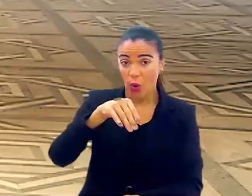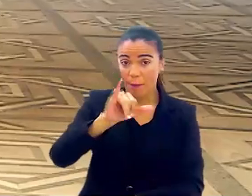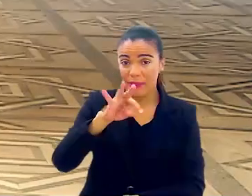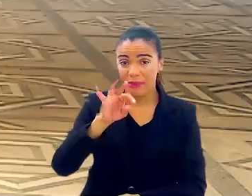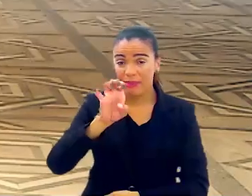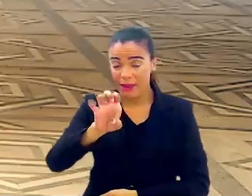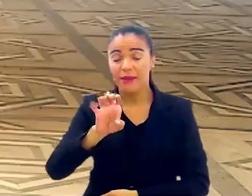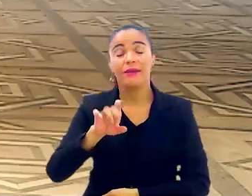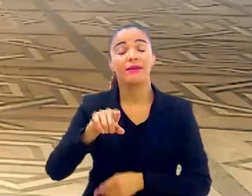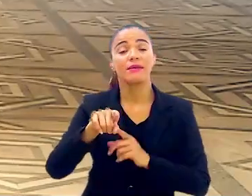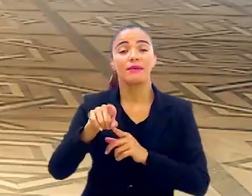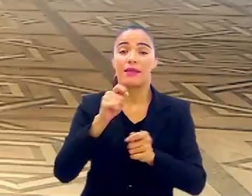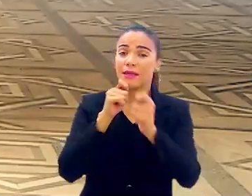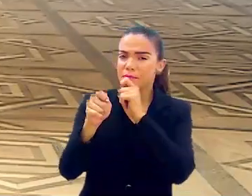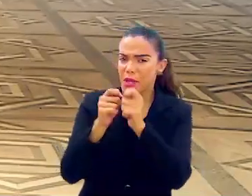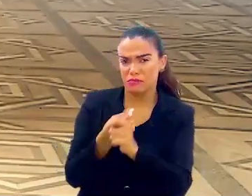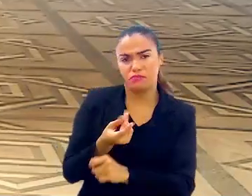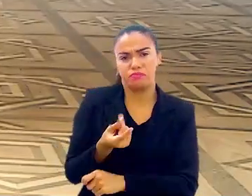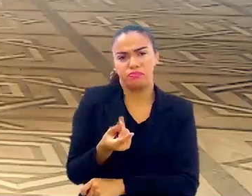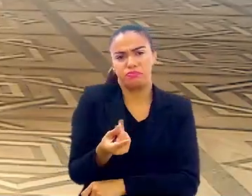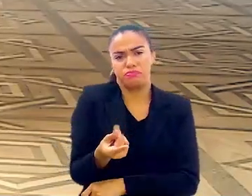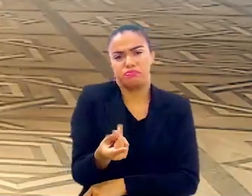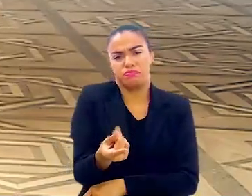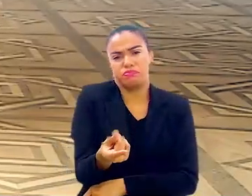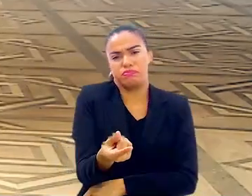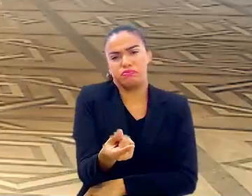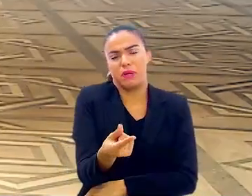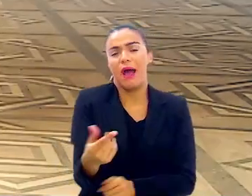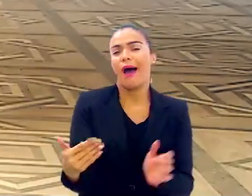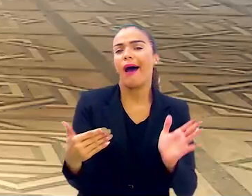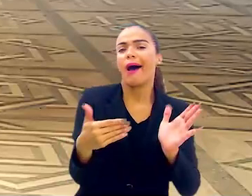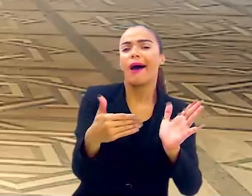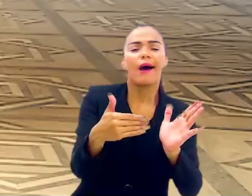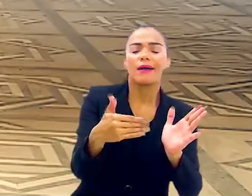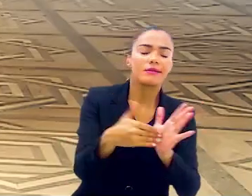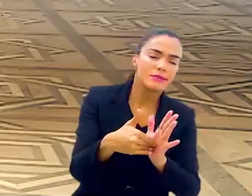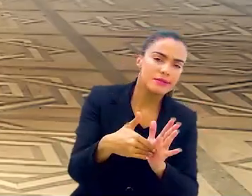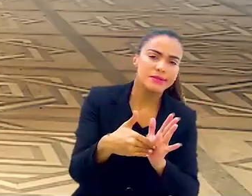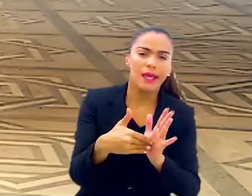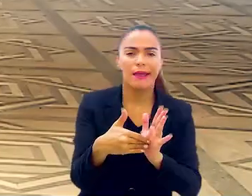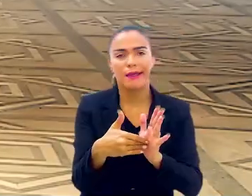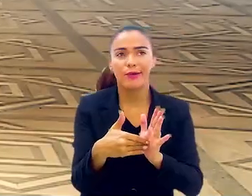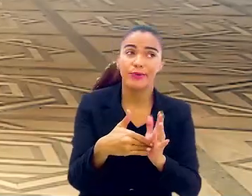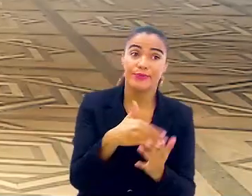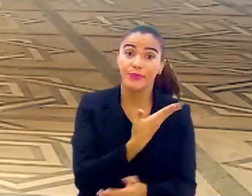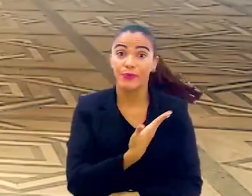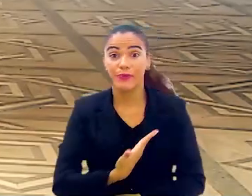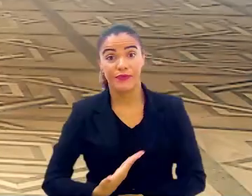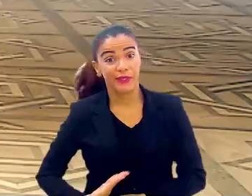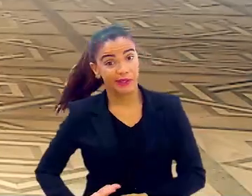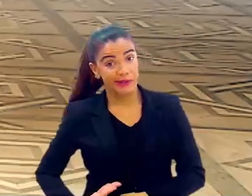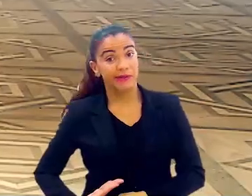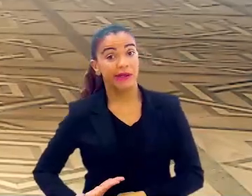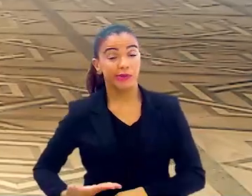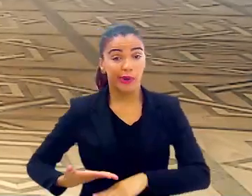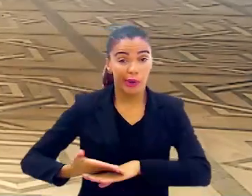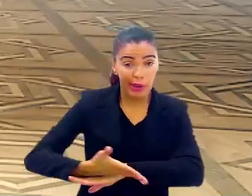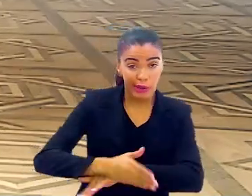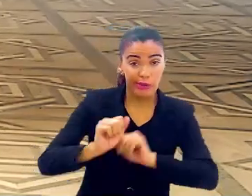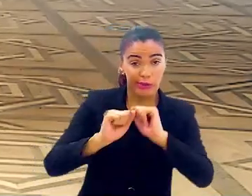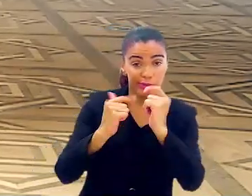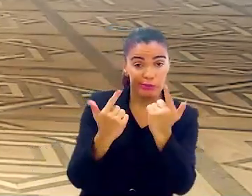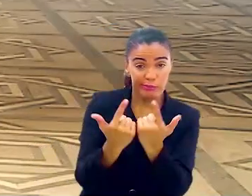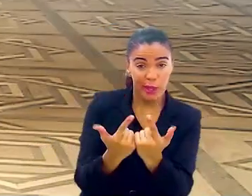se manteve durante muitos anos, até quando nós tivemos um governador, depois entrou para a